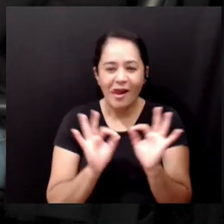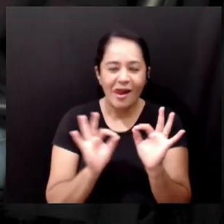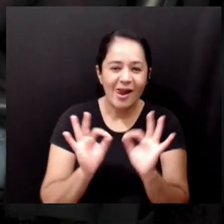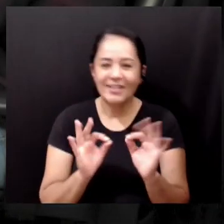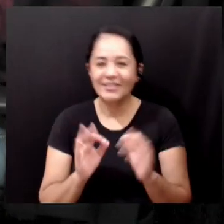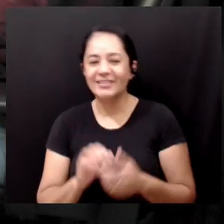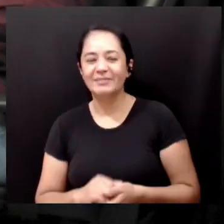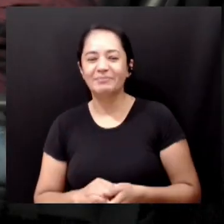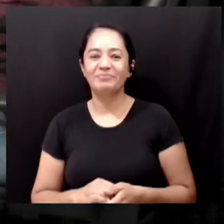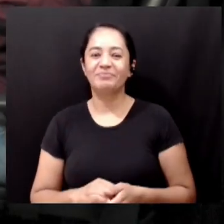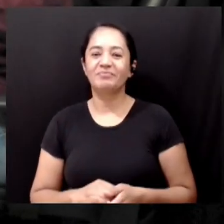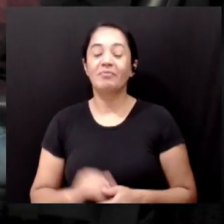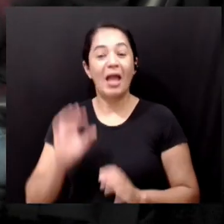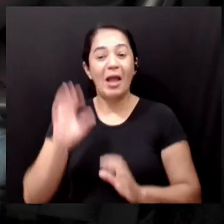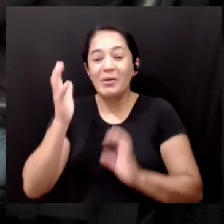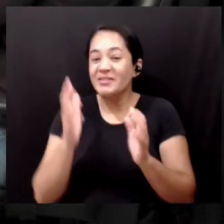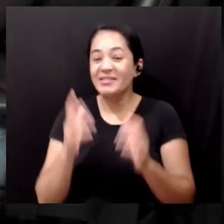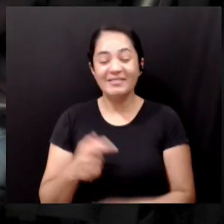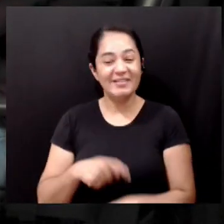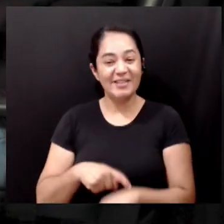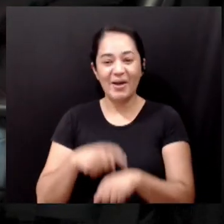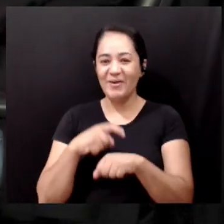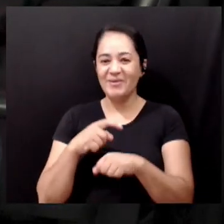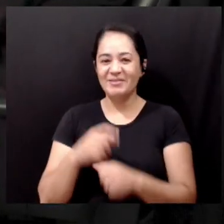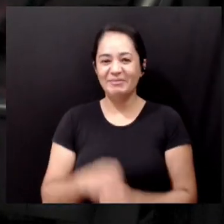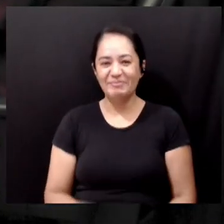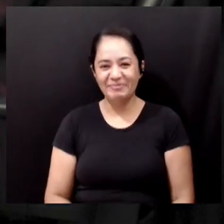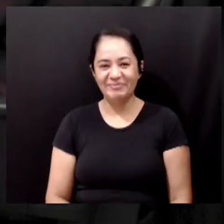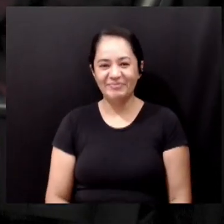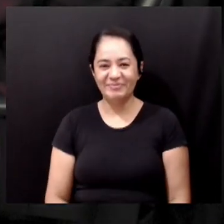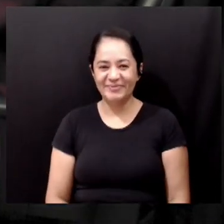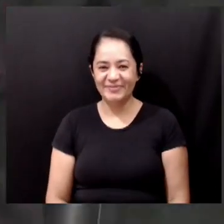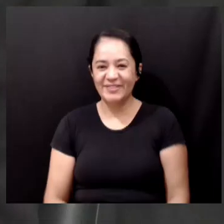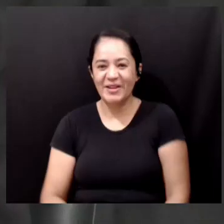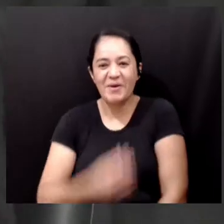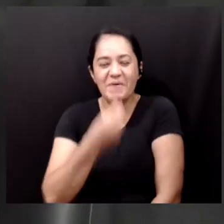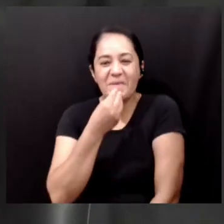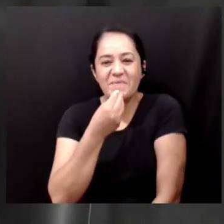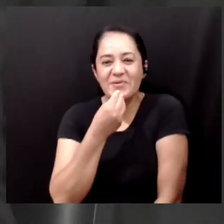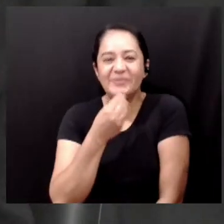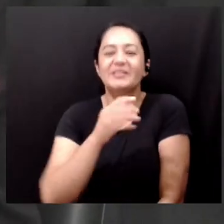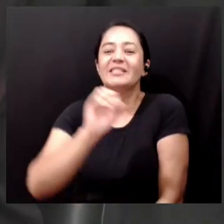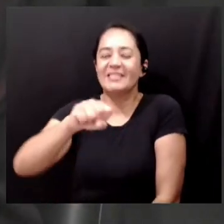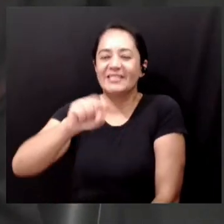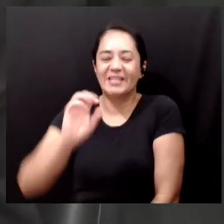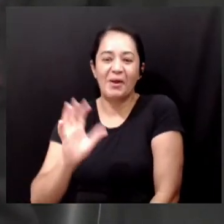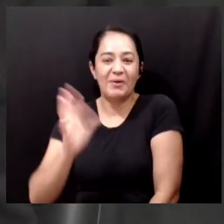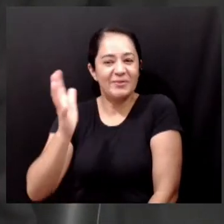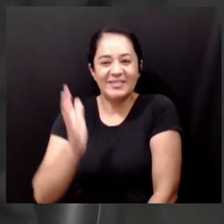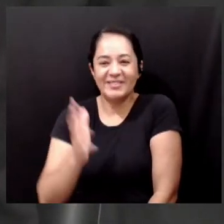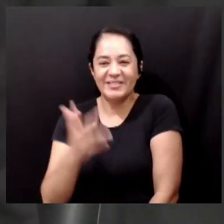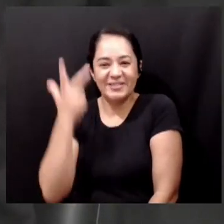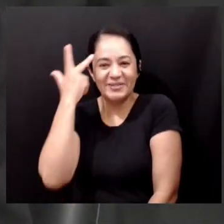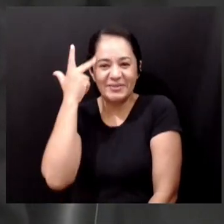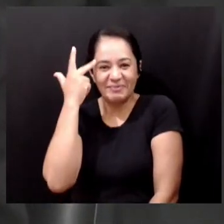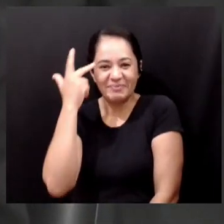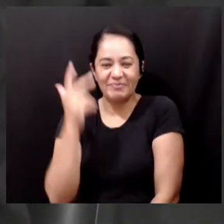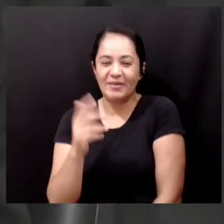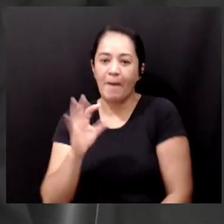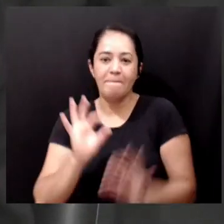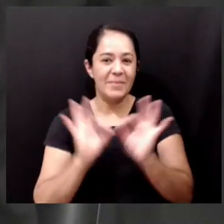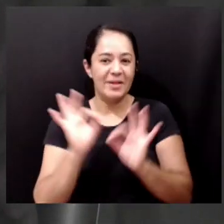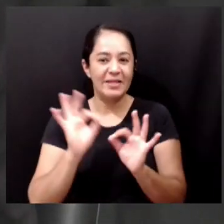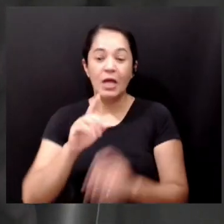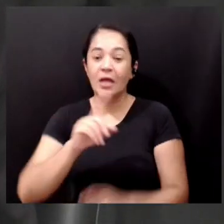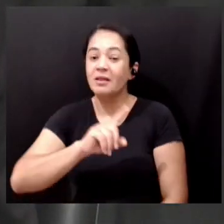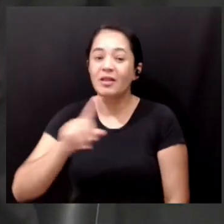amiga. Era a oportunidade. Acontecia sem querer. Não era. Eu era uma criança